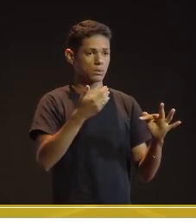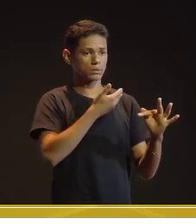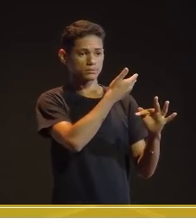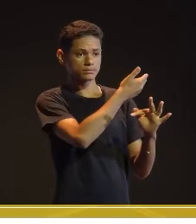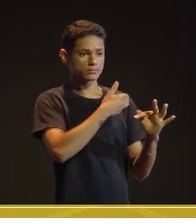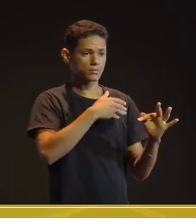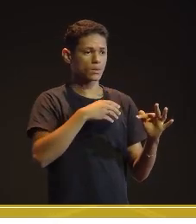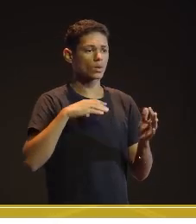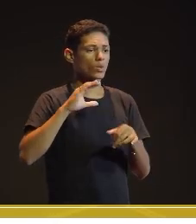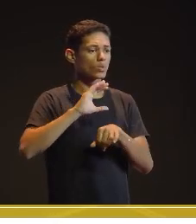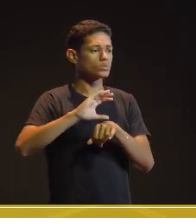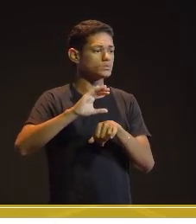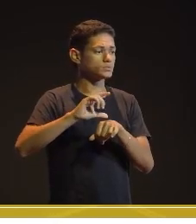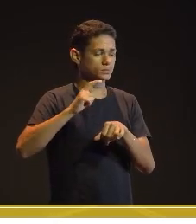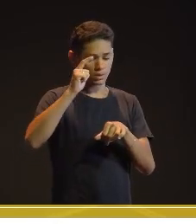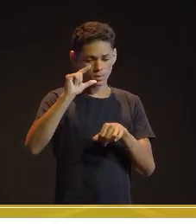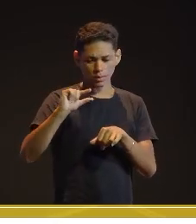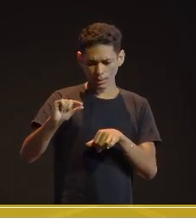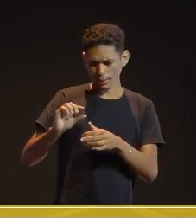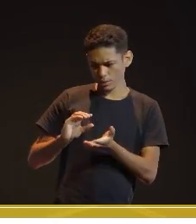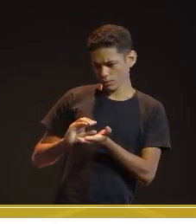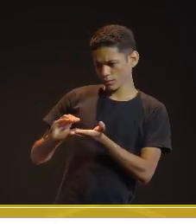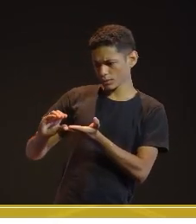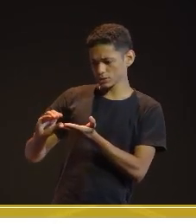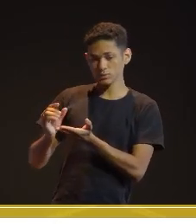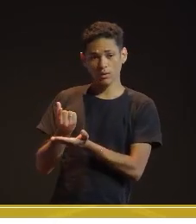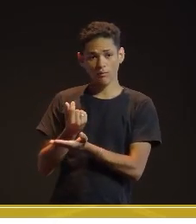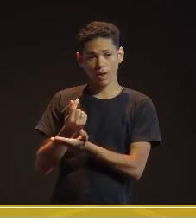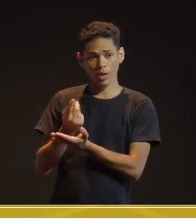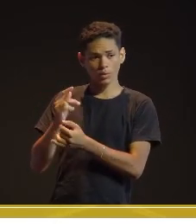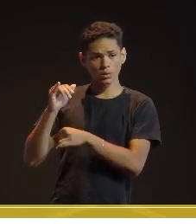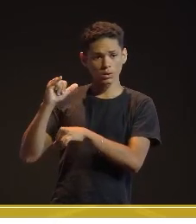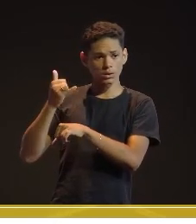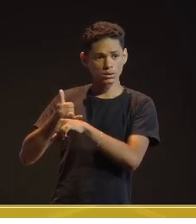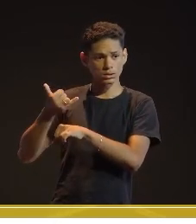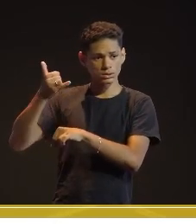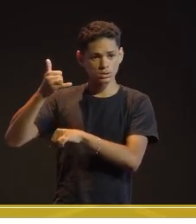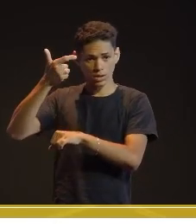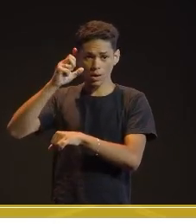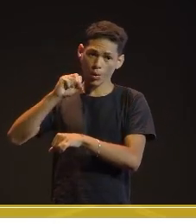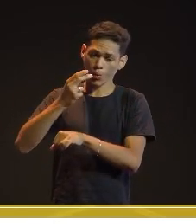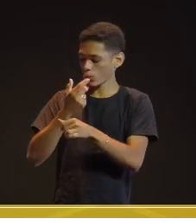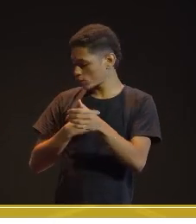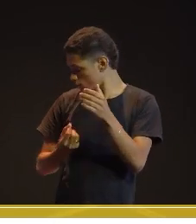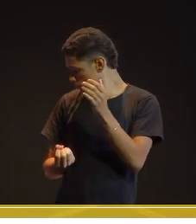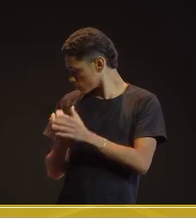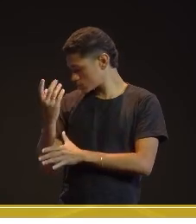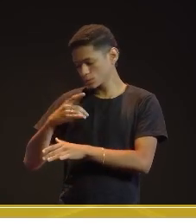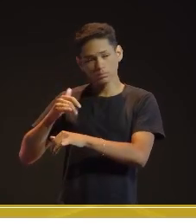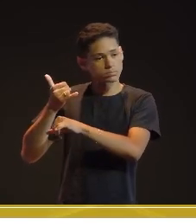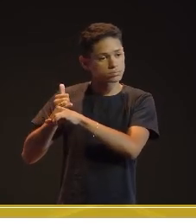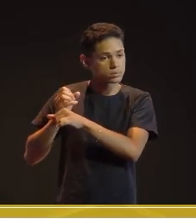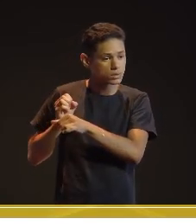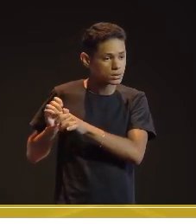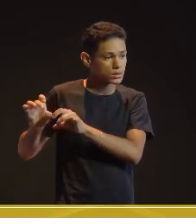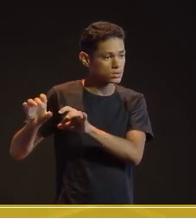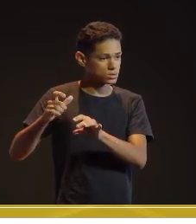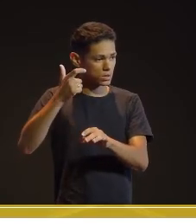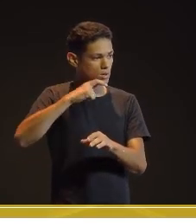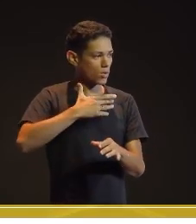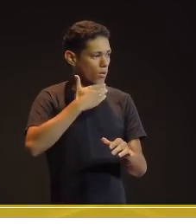O custo nivelado, quanto menor eu oferecer o preço de energia para alguém, ou construir um ativo no menor preço, eu fiz o